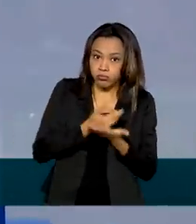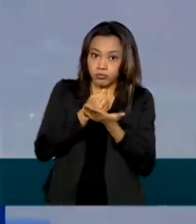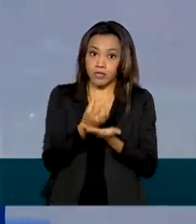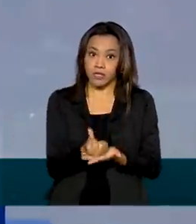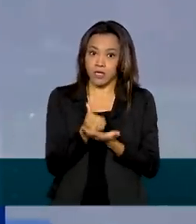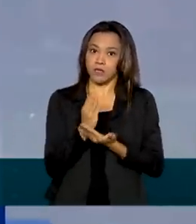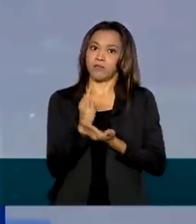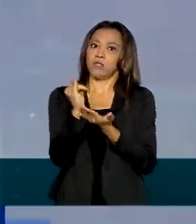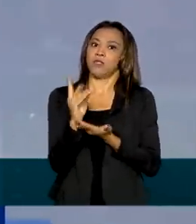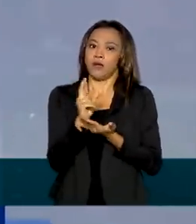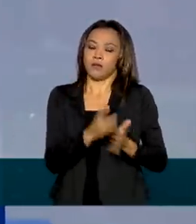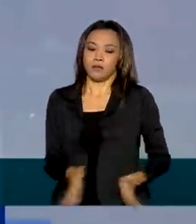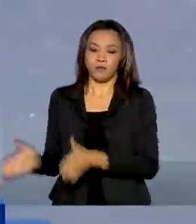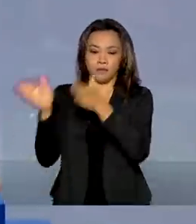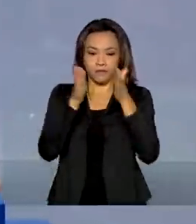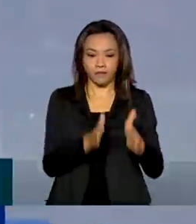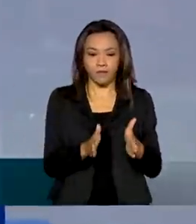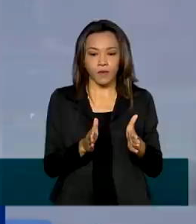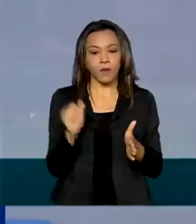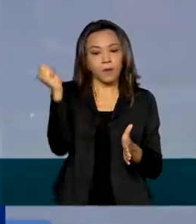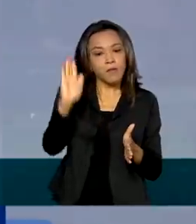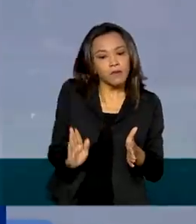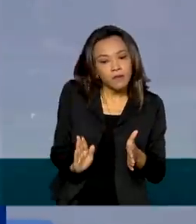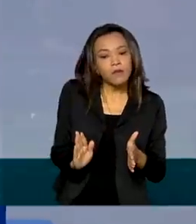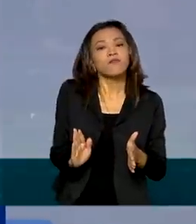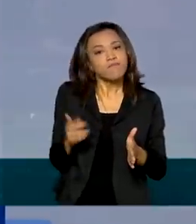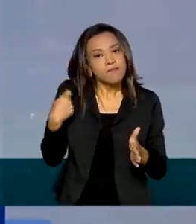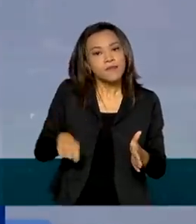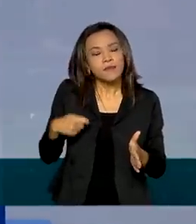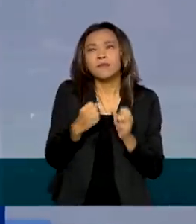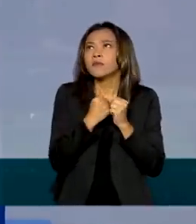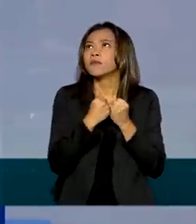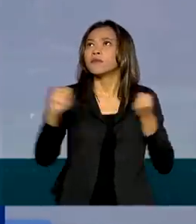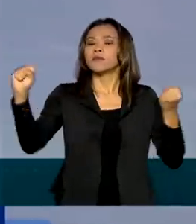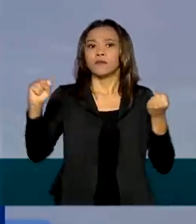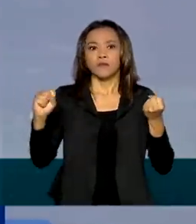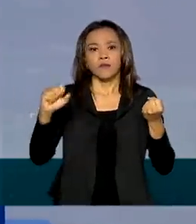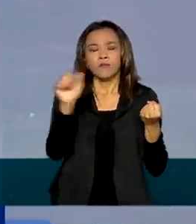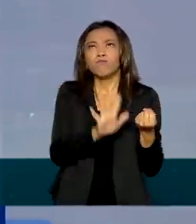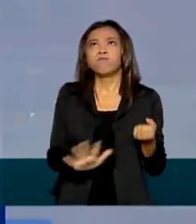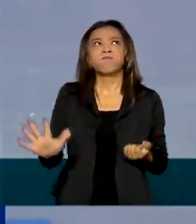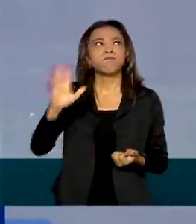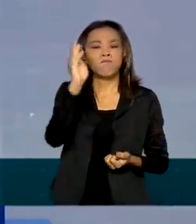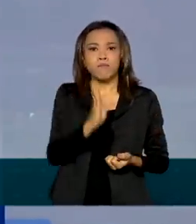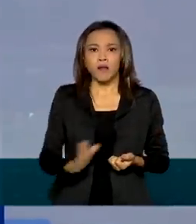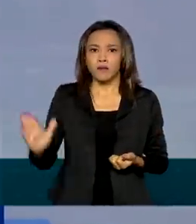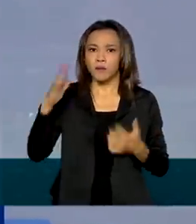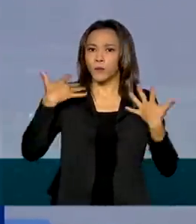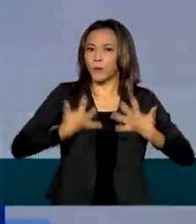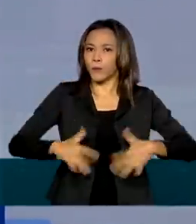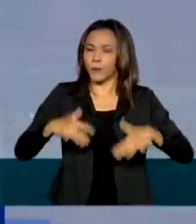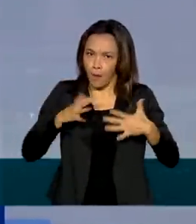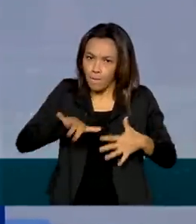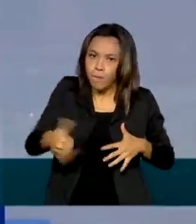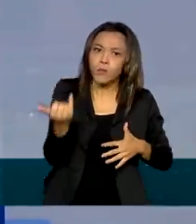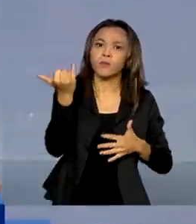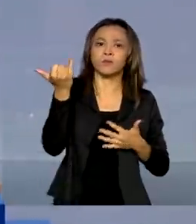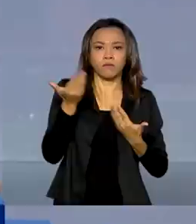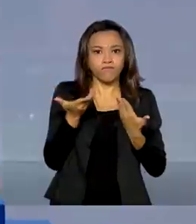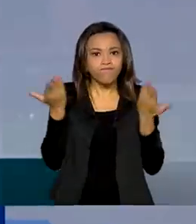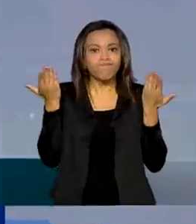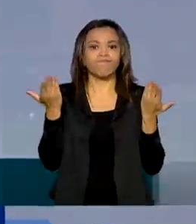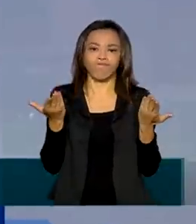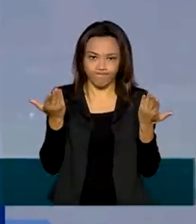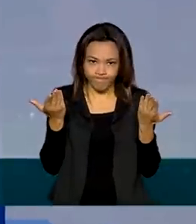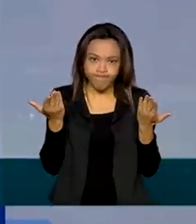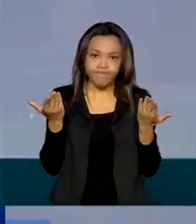país merece esse crédito faz muito grande um país rico rico em oportunidades